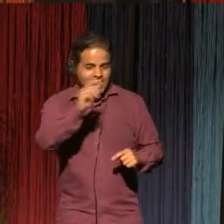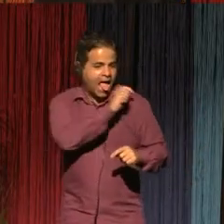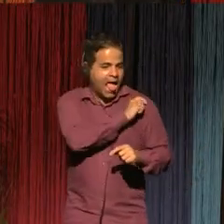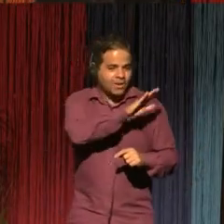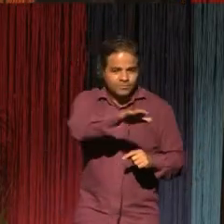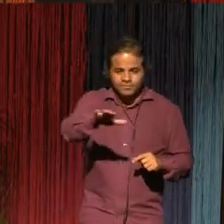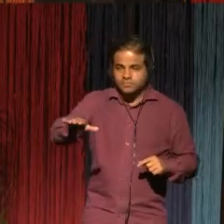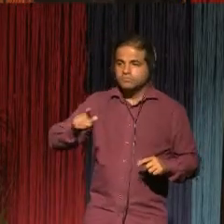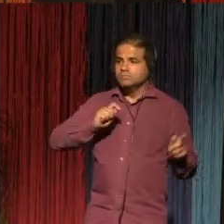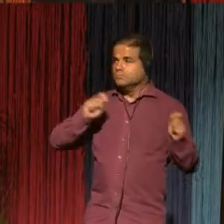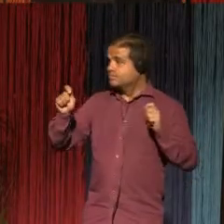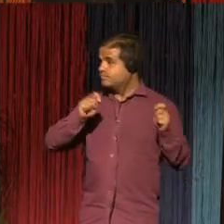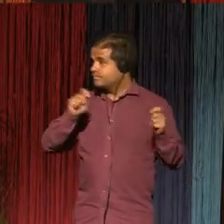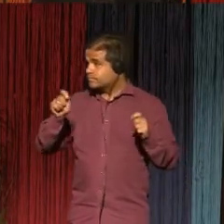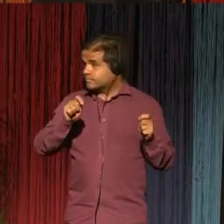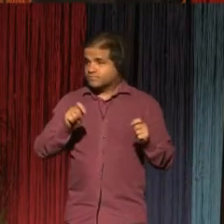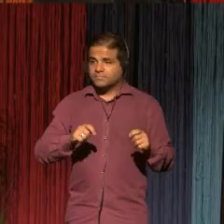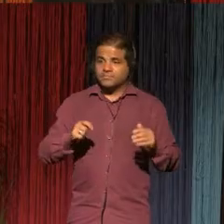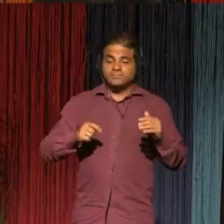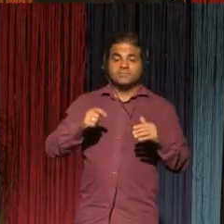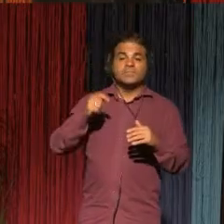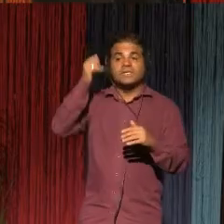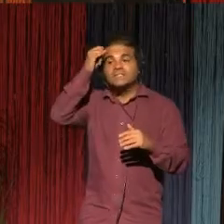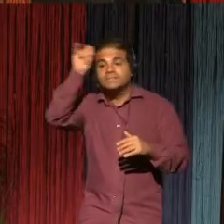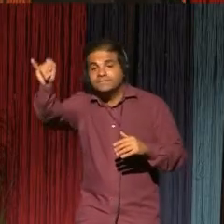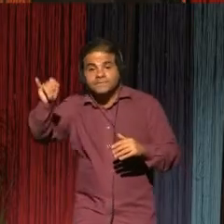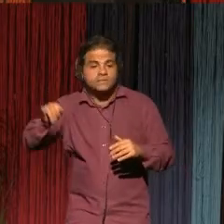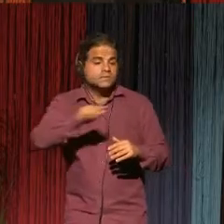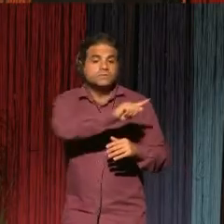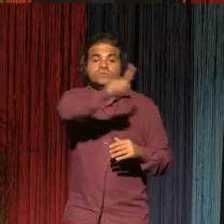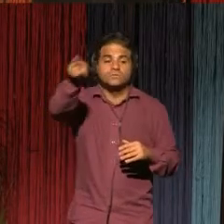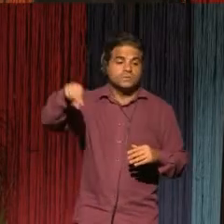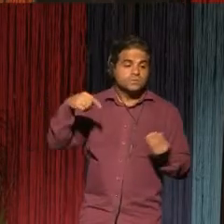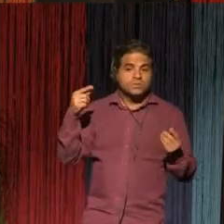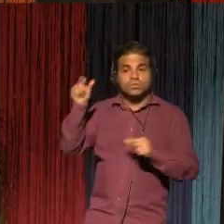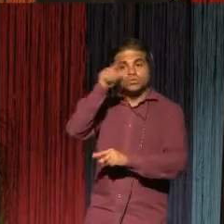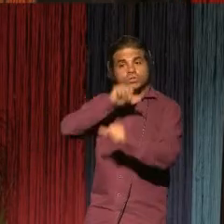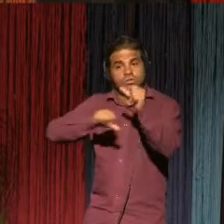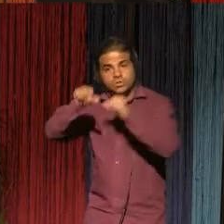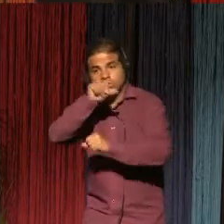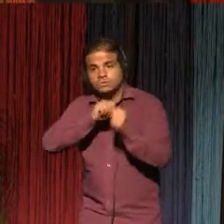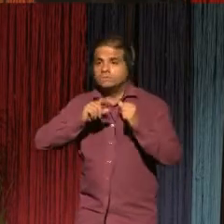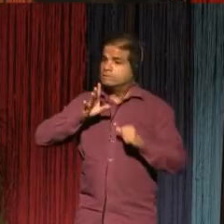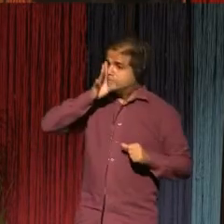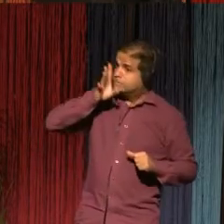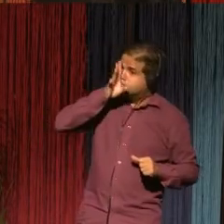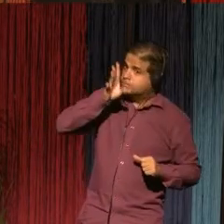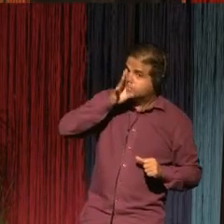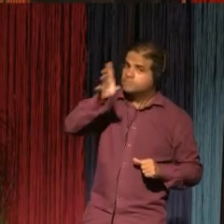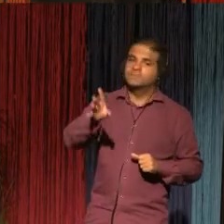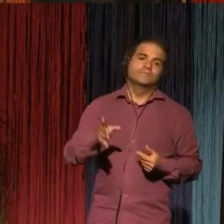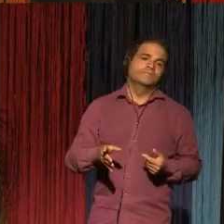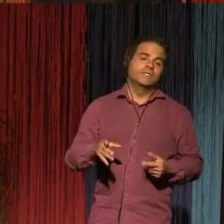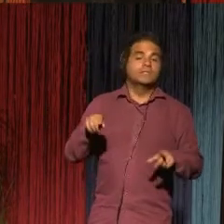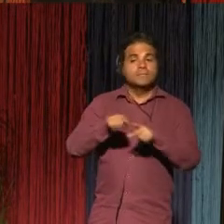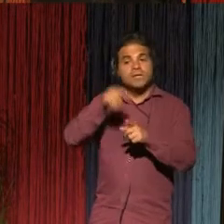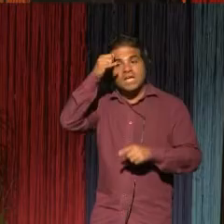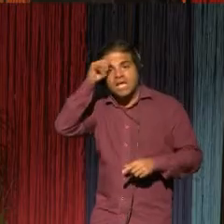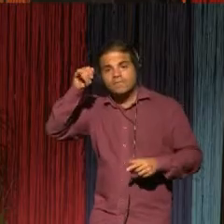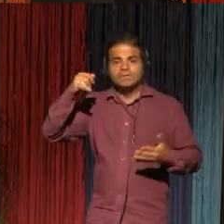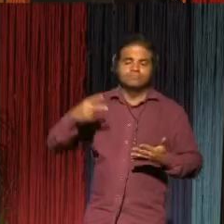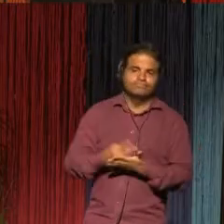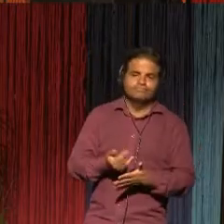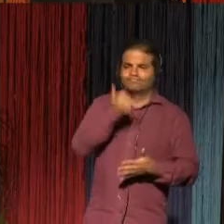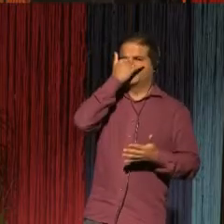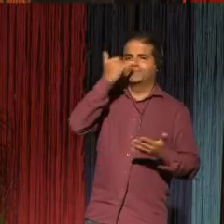O autocontrole impede que nós troquemos os pés pelas mãos e que a gente não cometa uma gafe